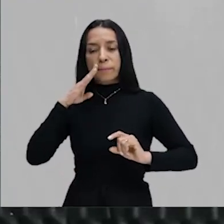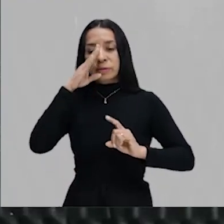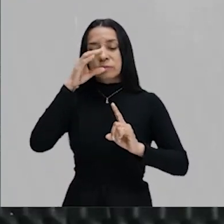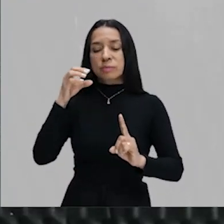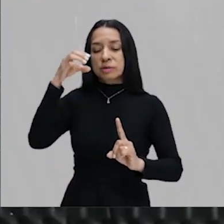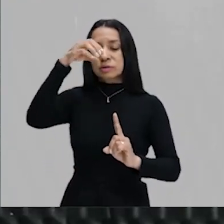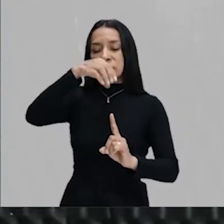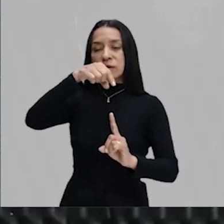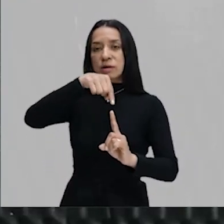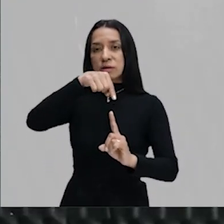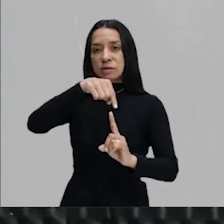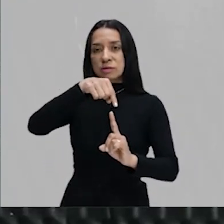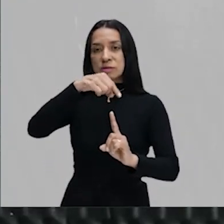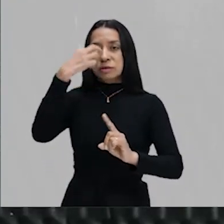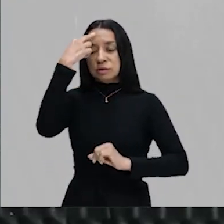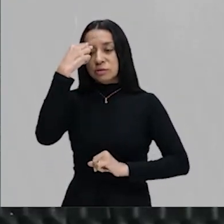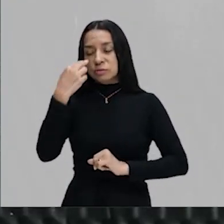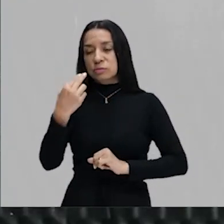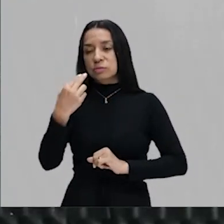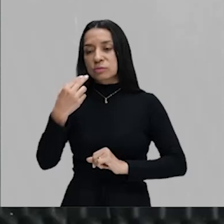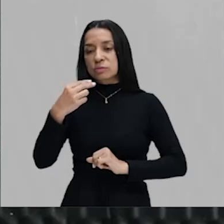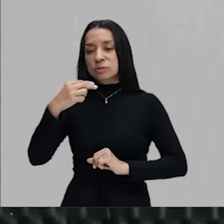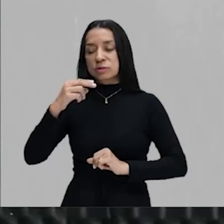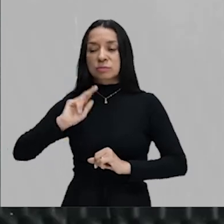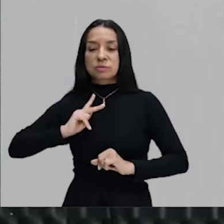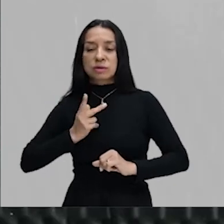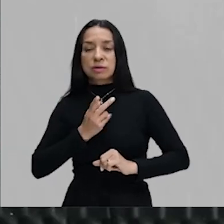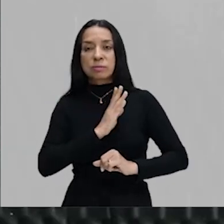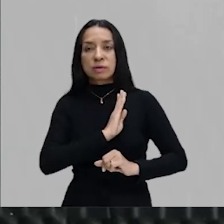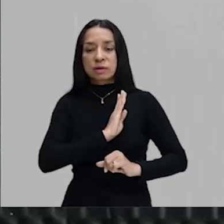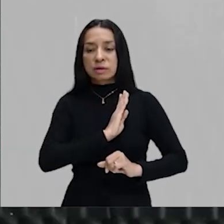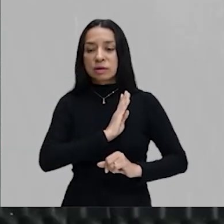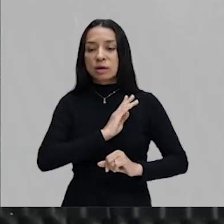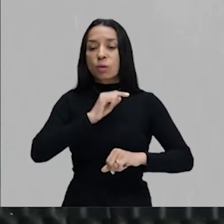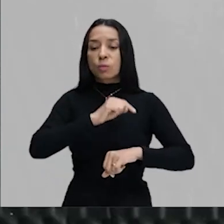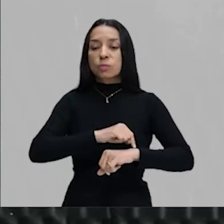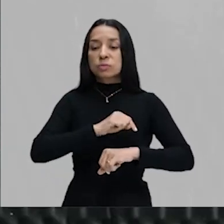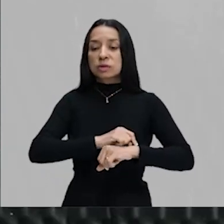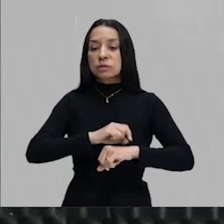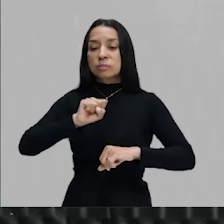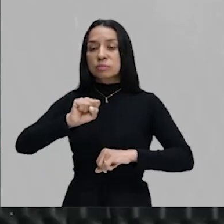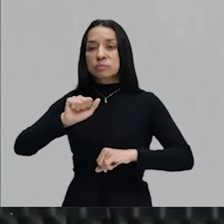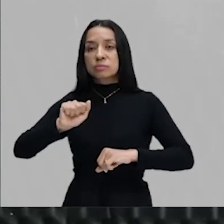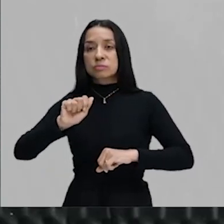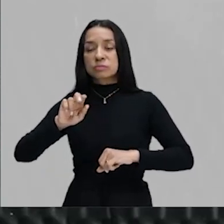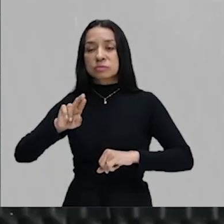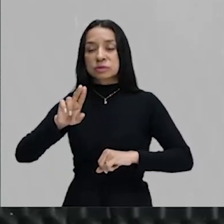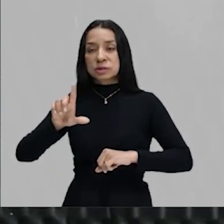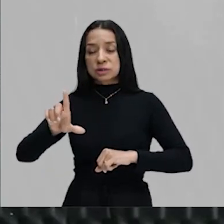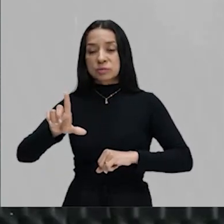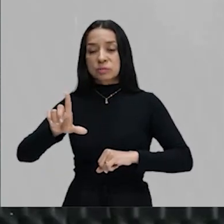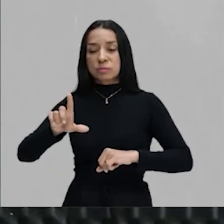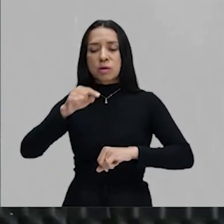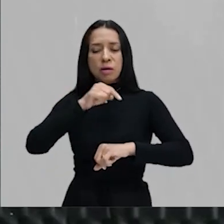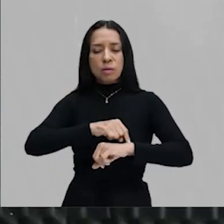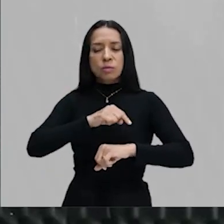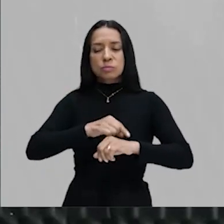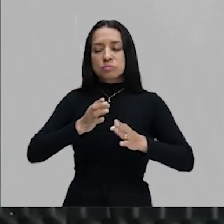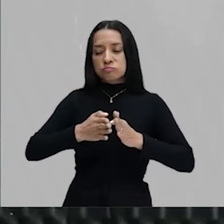da chamada história hebraica, onde o tempo de Saul é o tempo de diversas conquistas